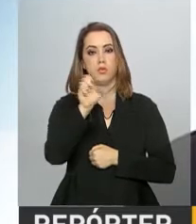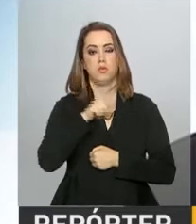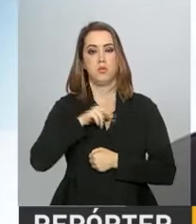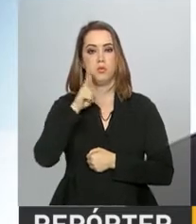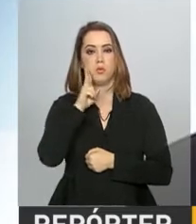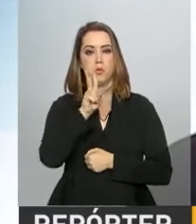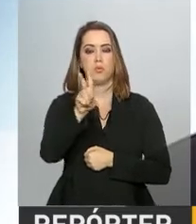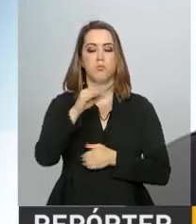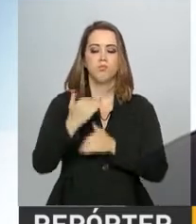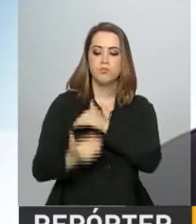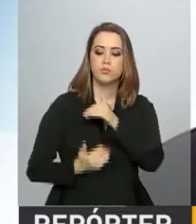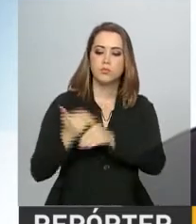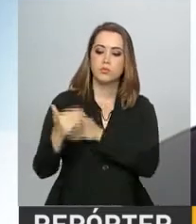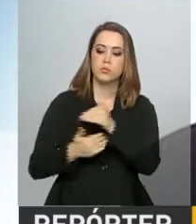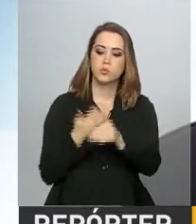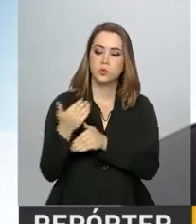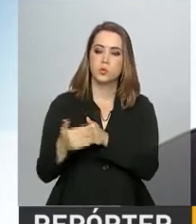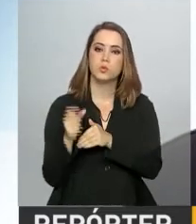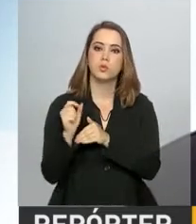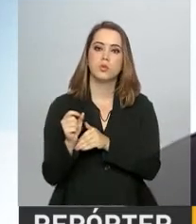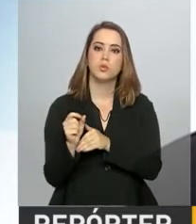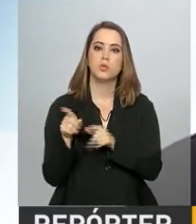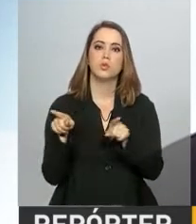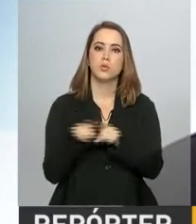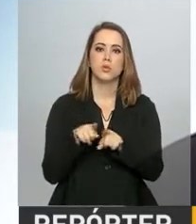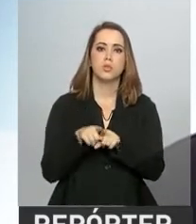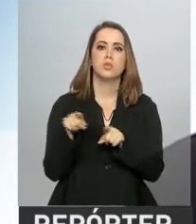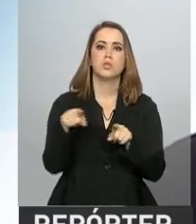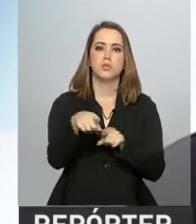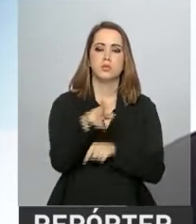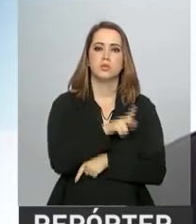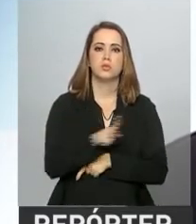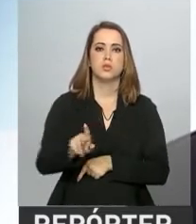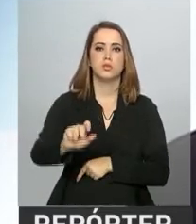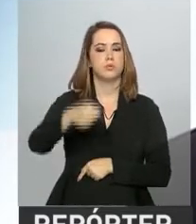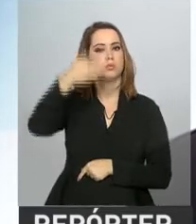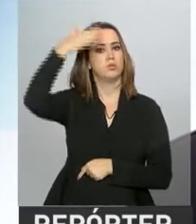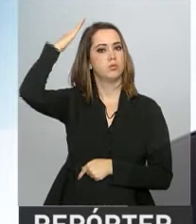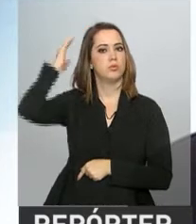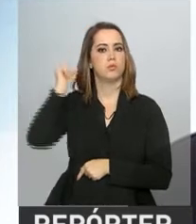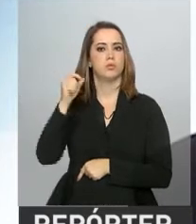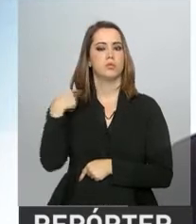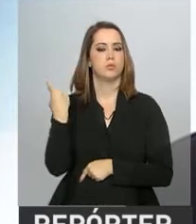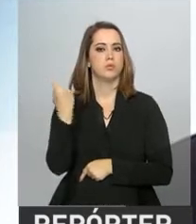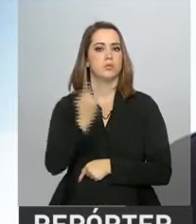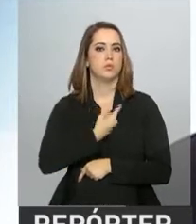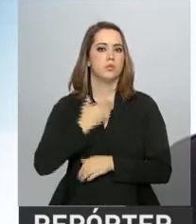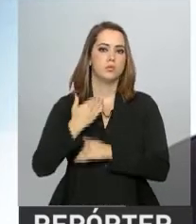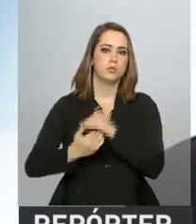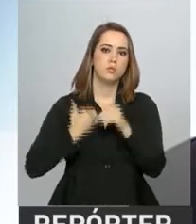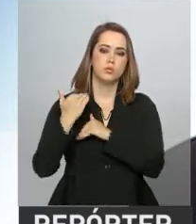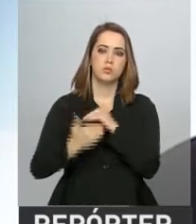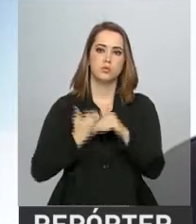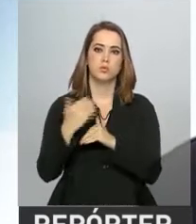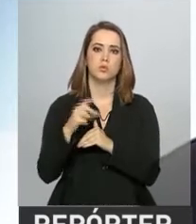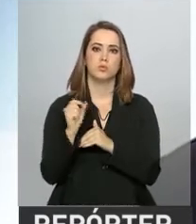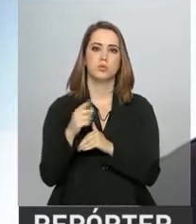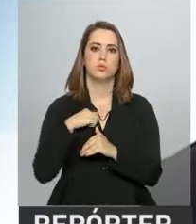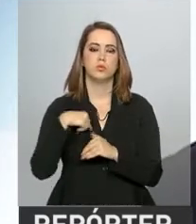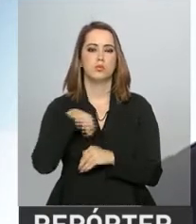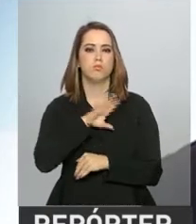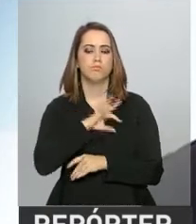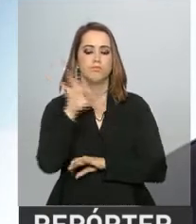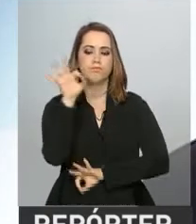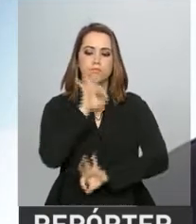para desenvolver um programa até mesmo a pedido do presidente michel temer nós estamos desenvolvendo a quatro mãos ainda estamos nos